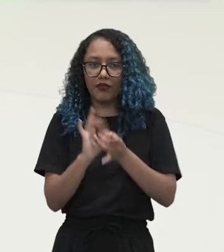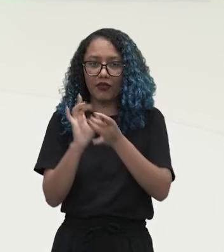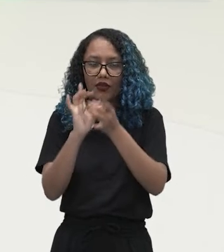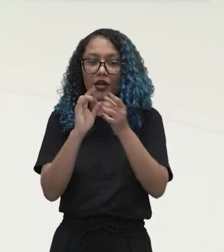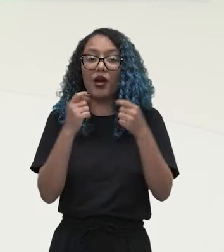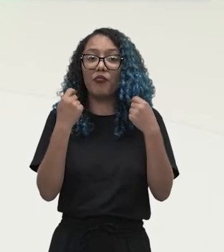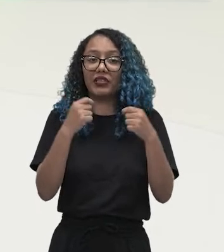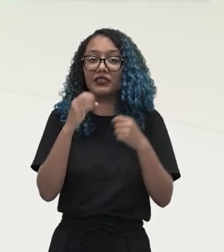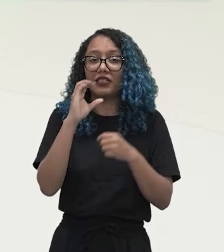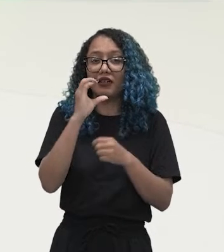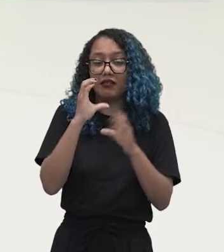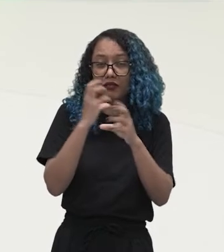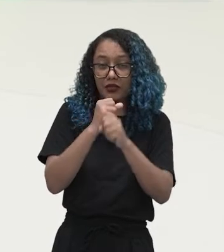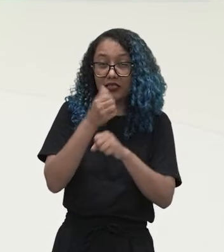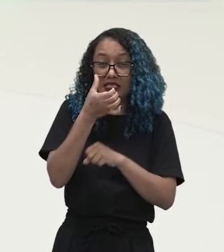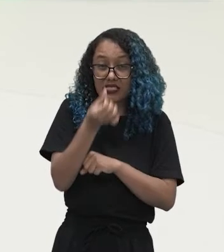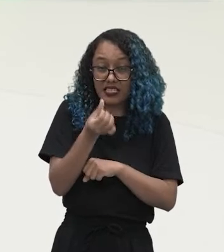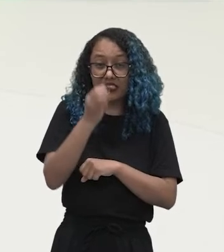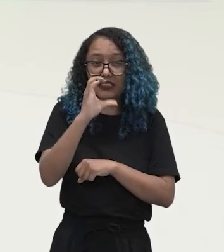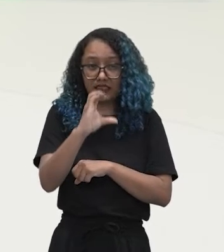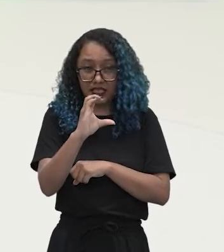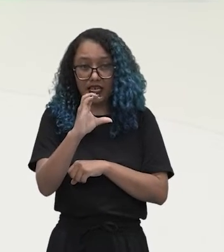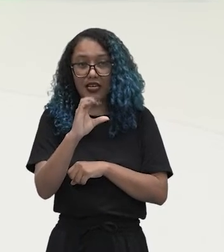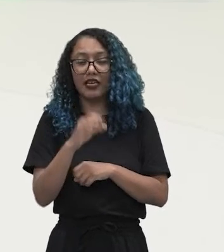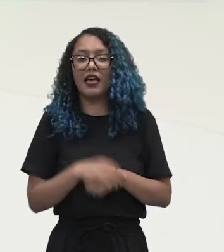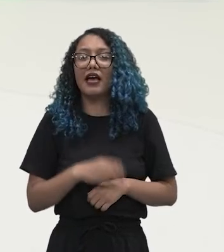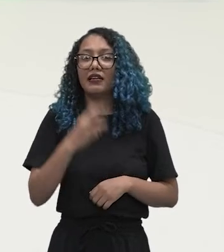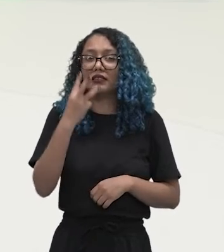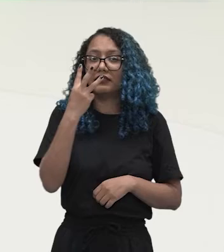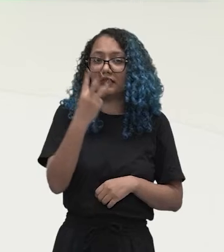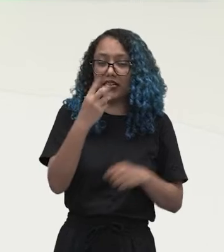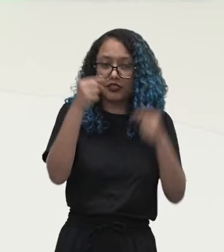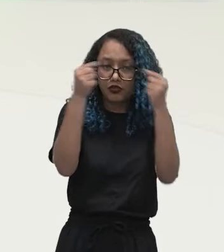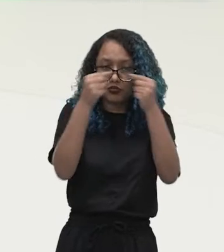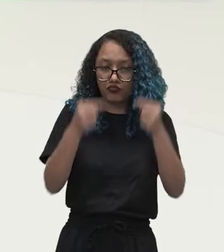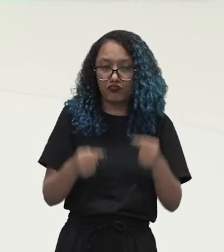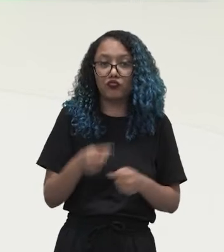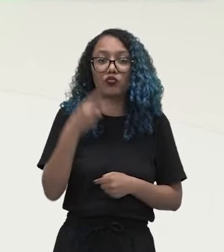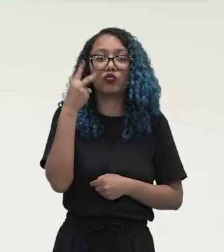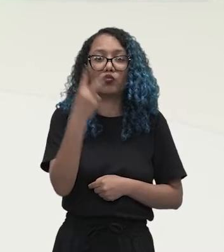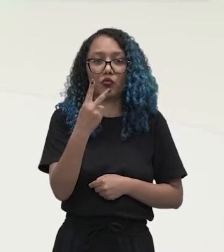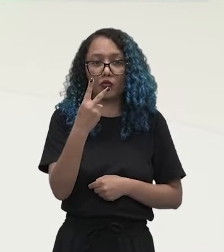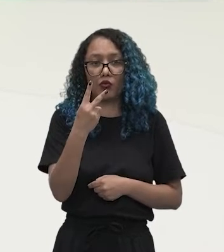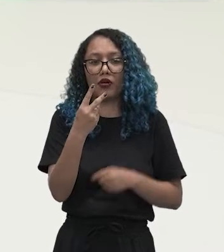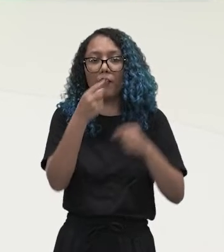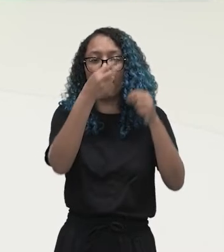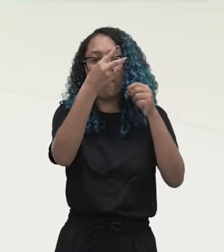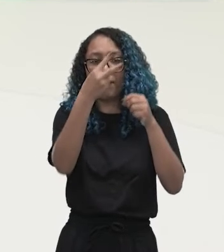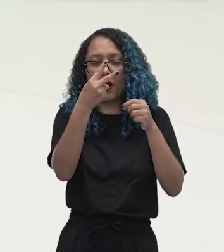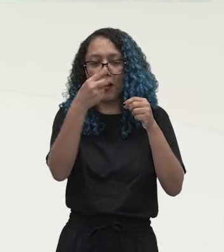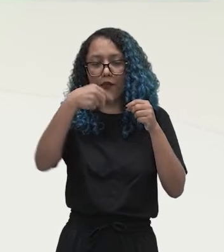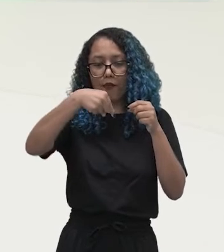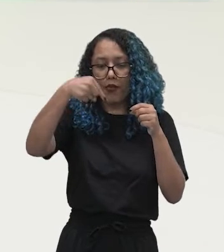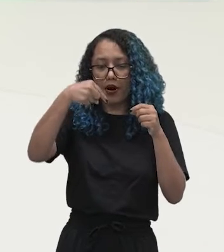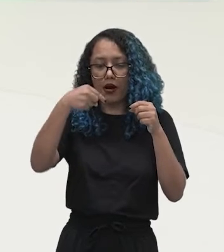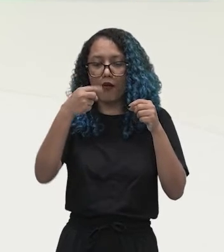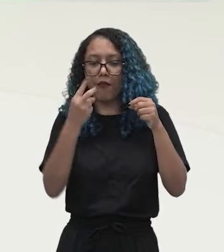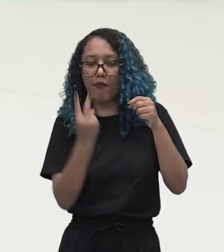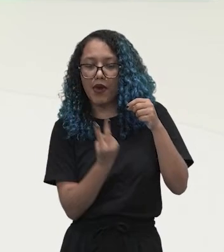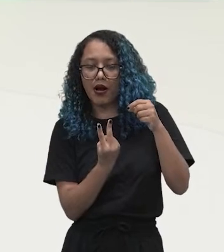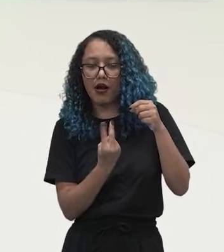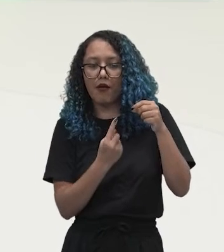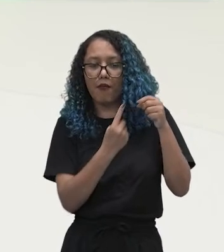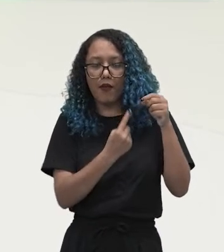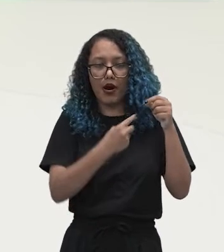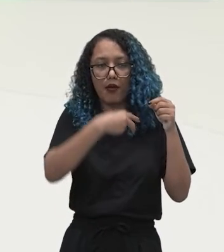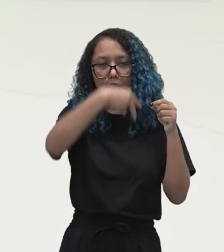3 ligações duplas alternadas. Estão vendo aqui ó, a ligação dupla, ligação simples,